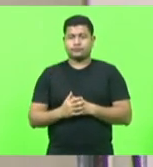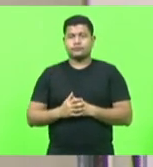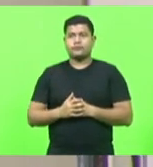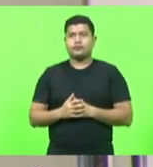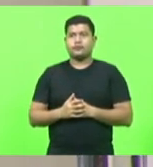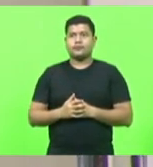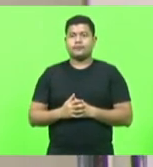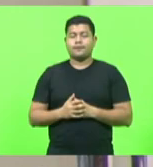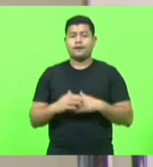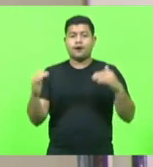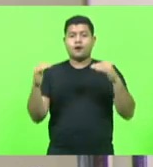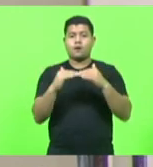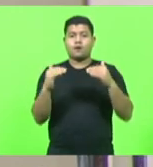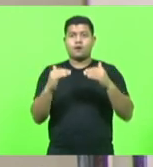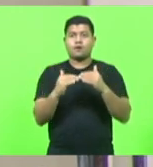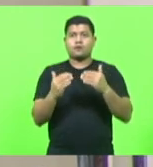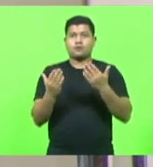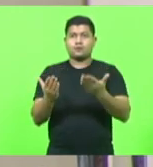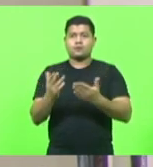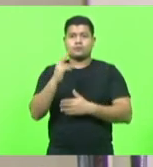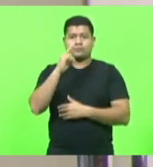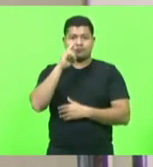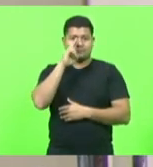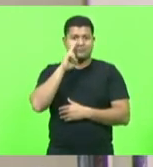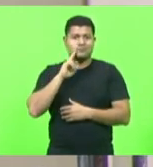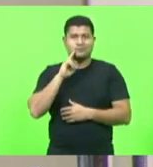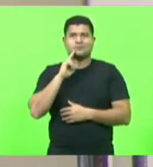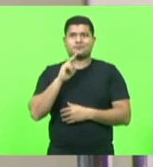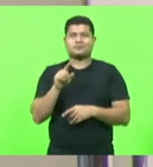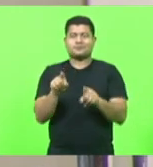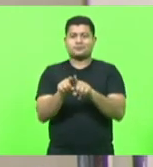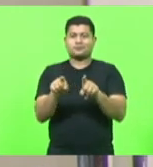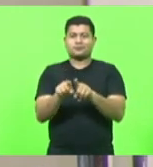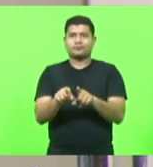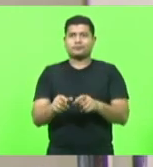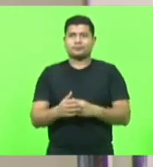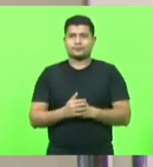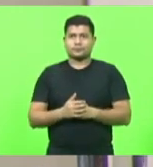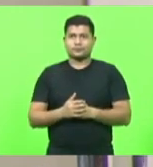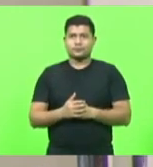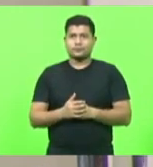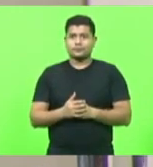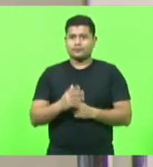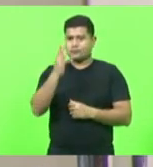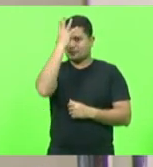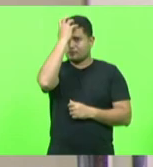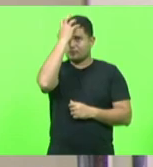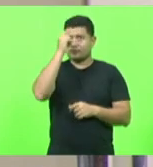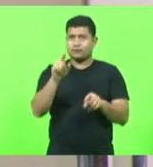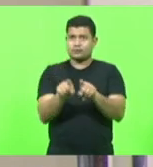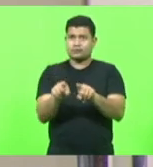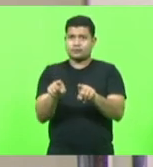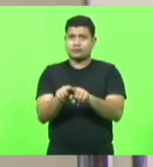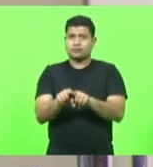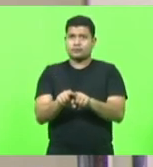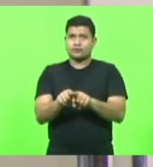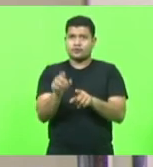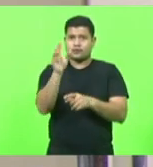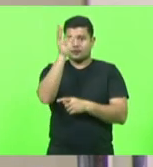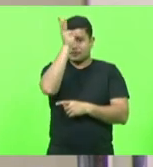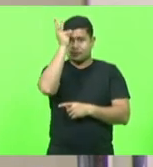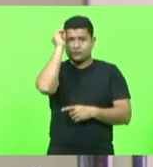Com a concordância do deputado Ivanatis também. Deputado Ismael também. Luciano Carminati